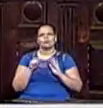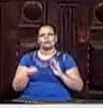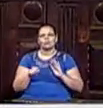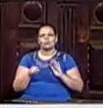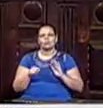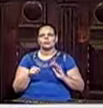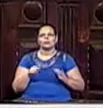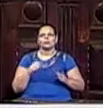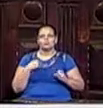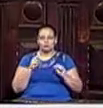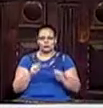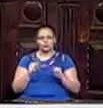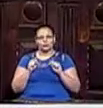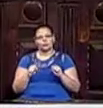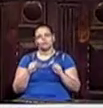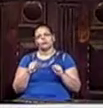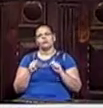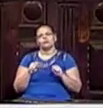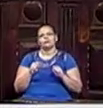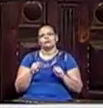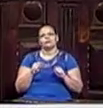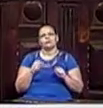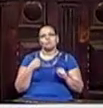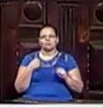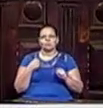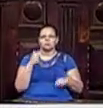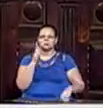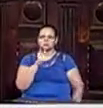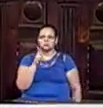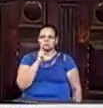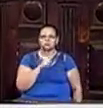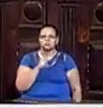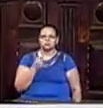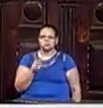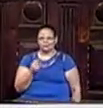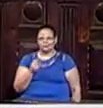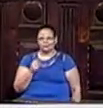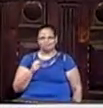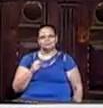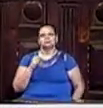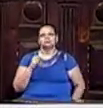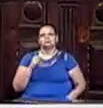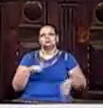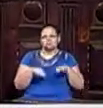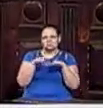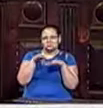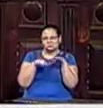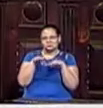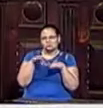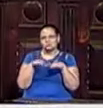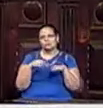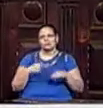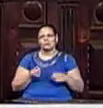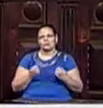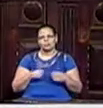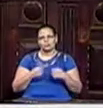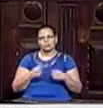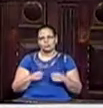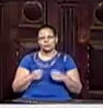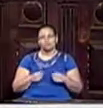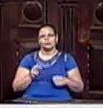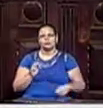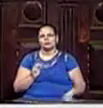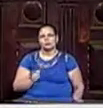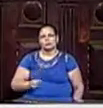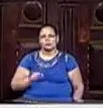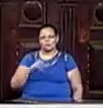inescrupulosos possam manter a sua margem, tem que aumentar a sua sonegação.